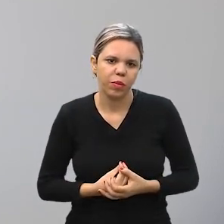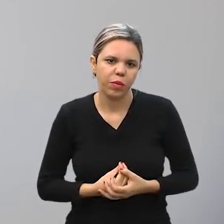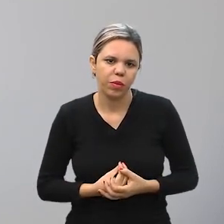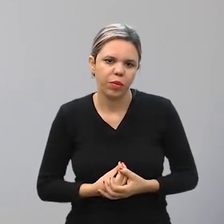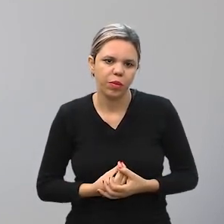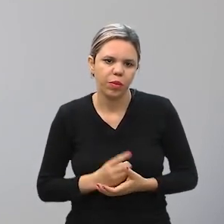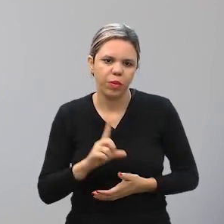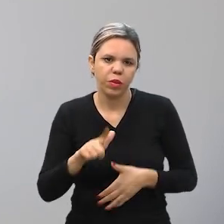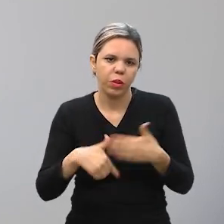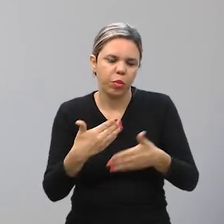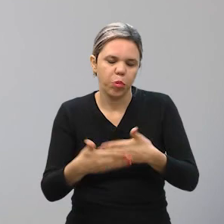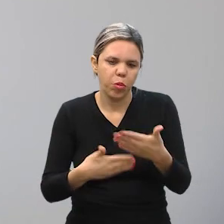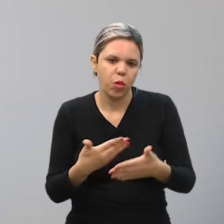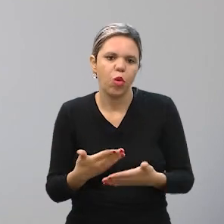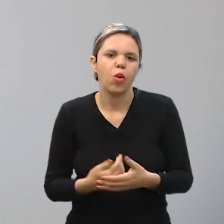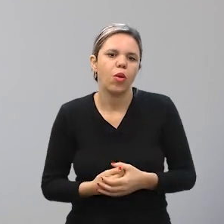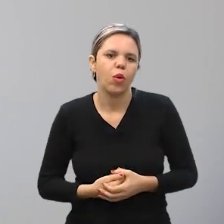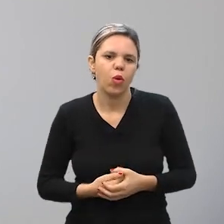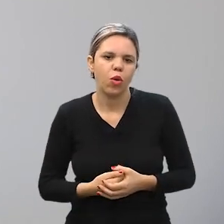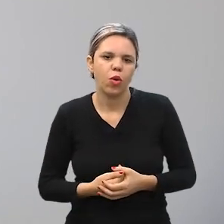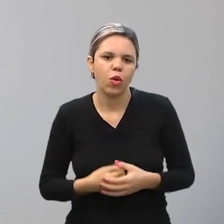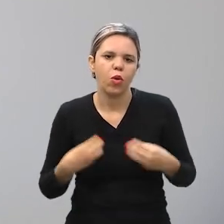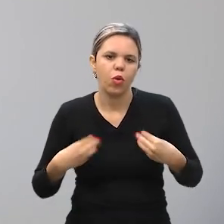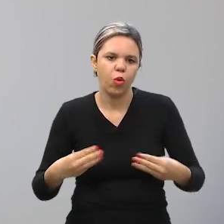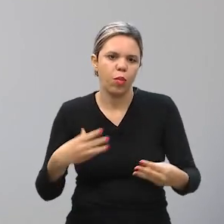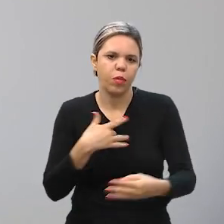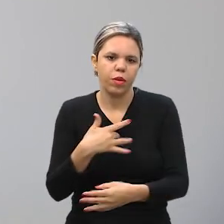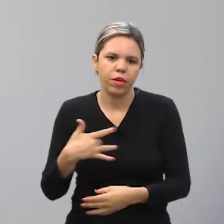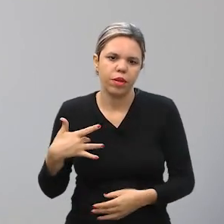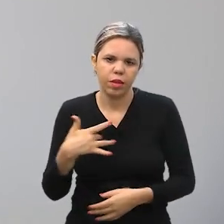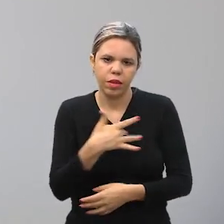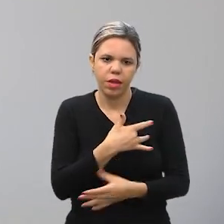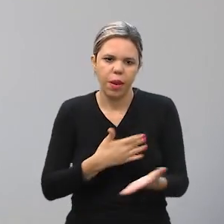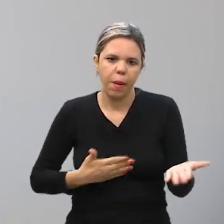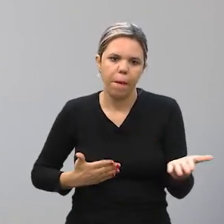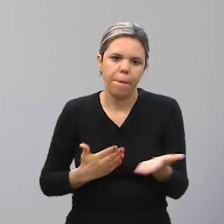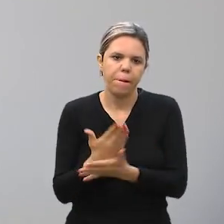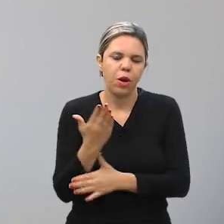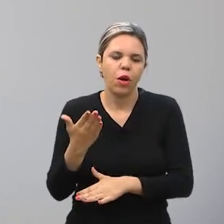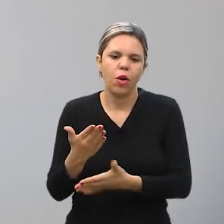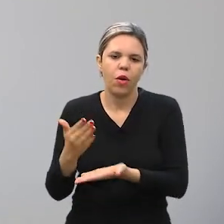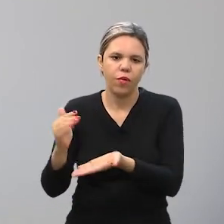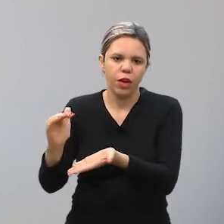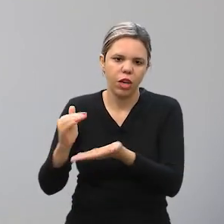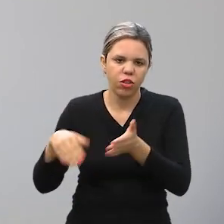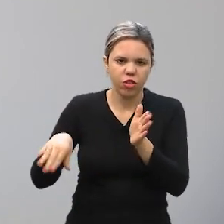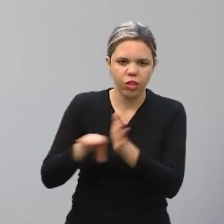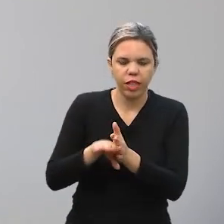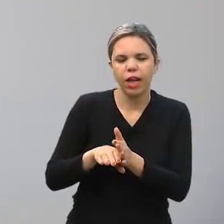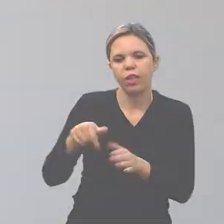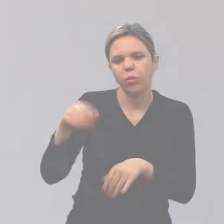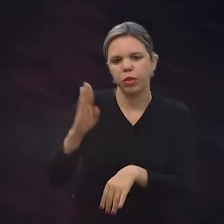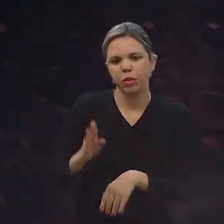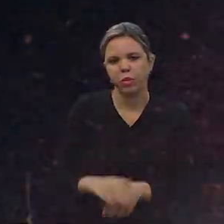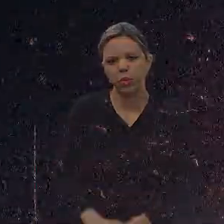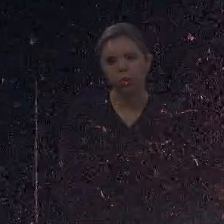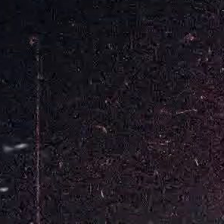que logo depois o Ministério da Saúde aprova a entrada desse Euspar aqui no